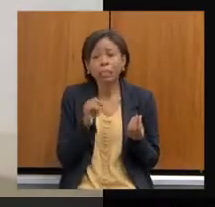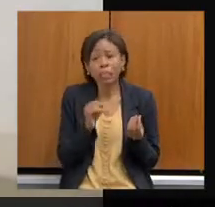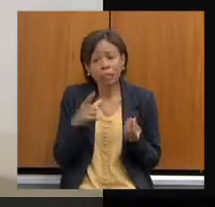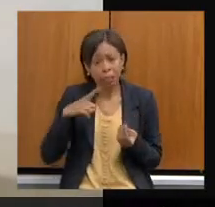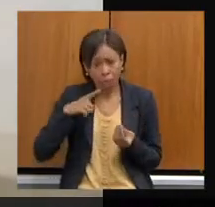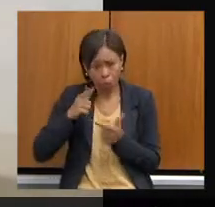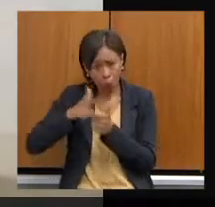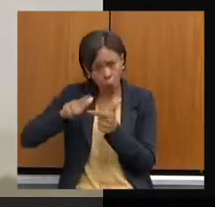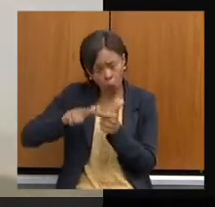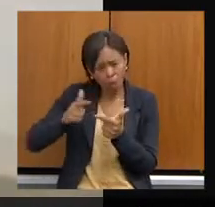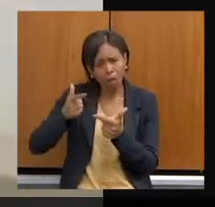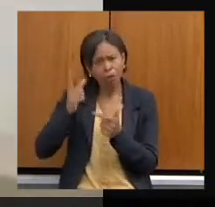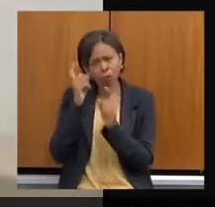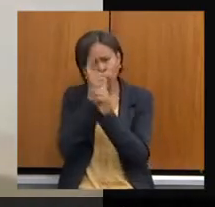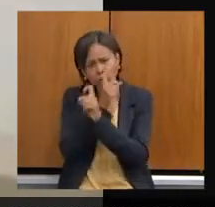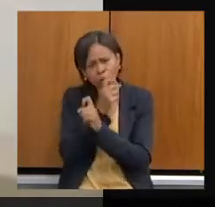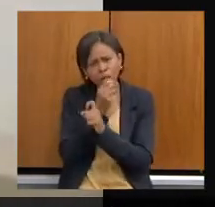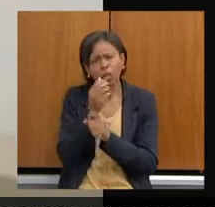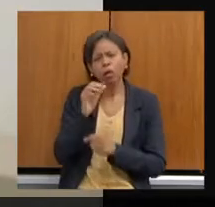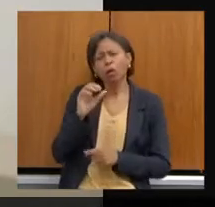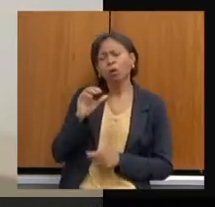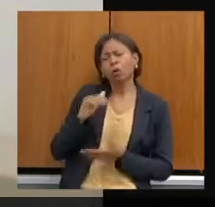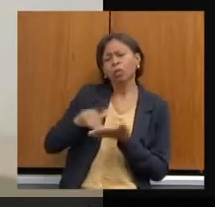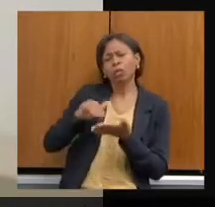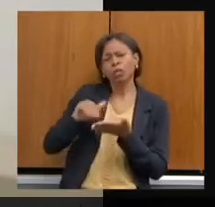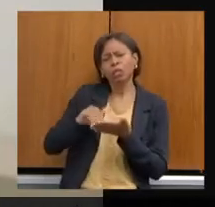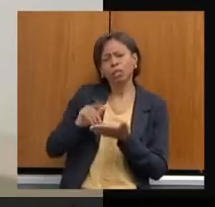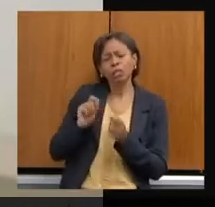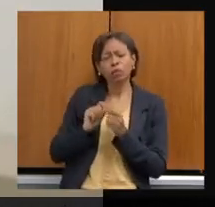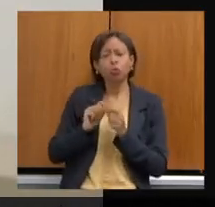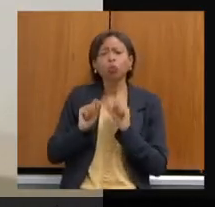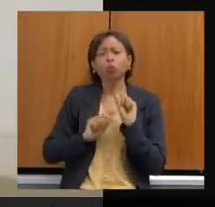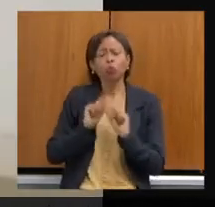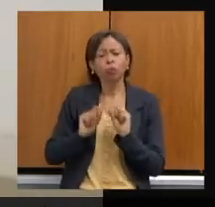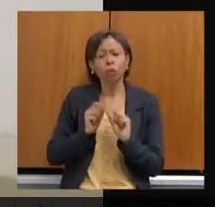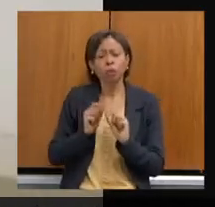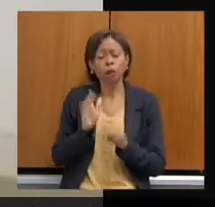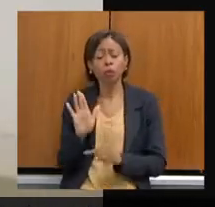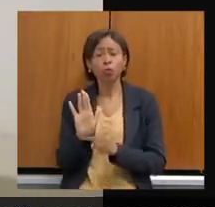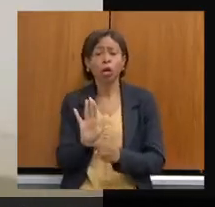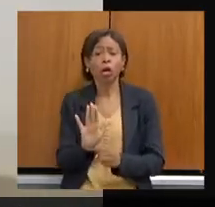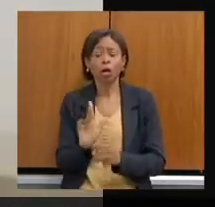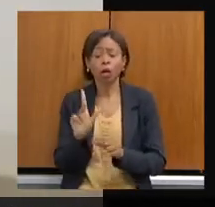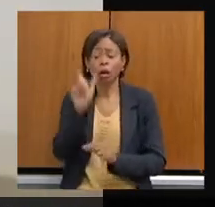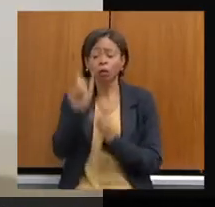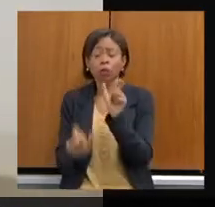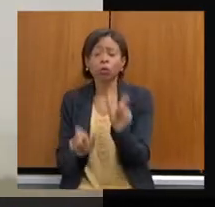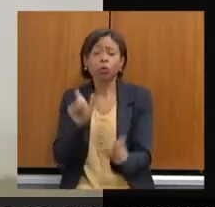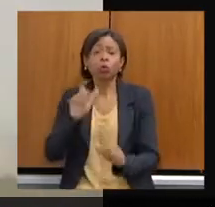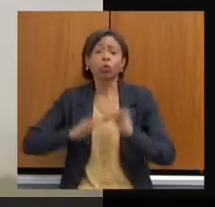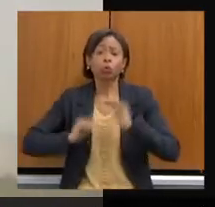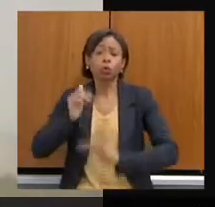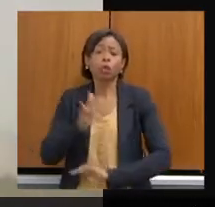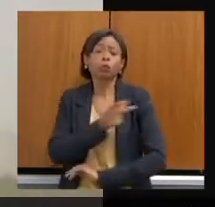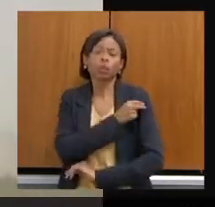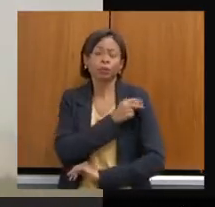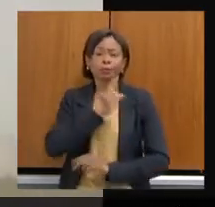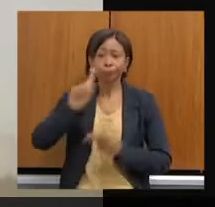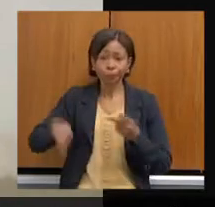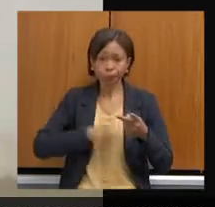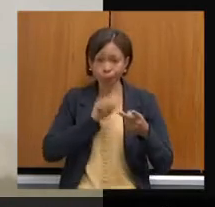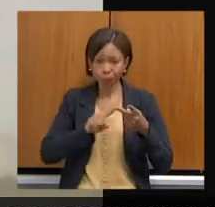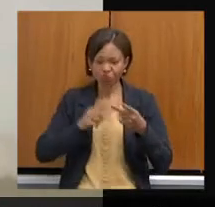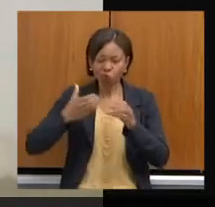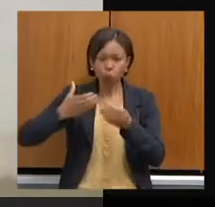seapa tomou para que esses servidores fossem vacinados segundo tema é com relação ao nosso curso para o